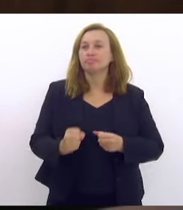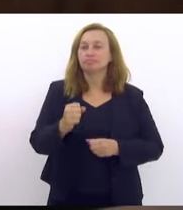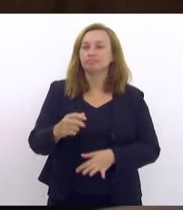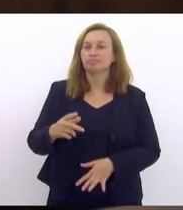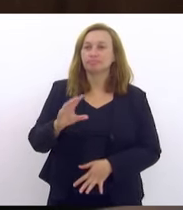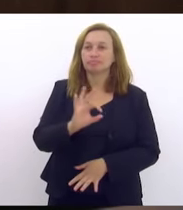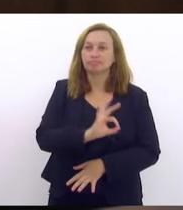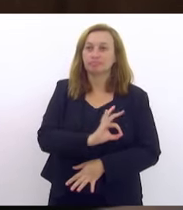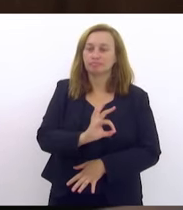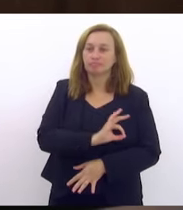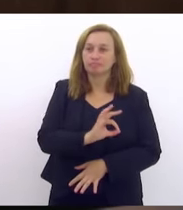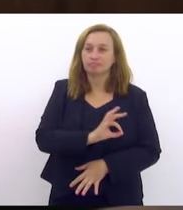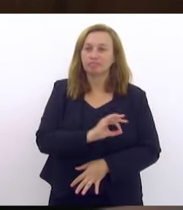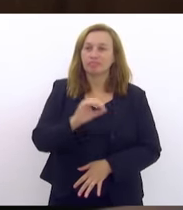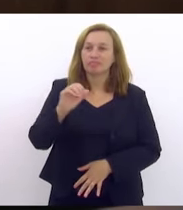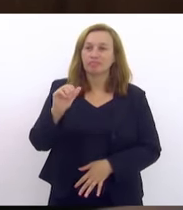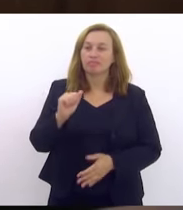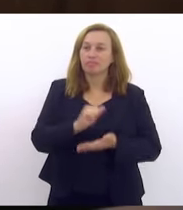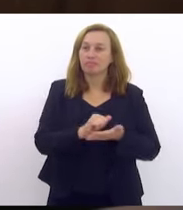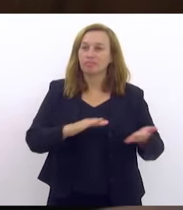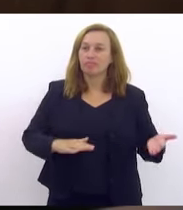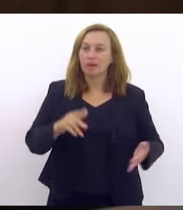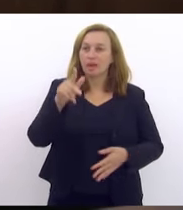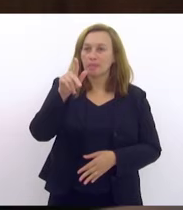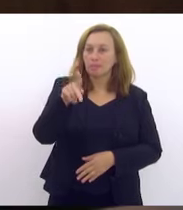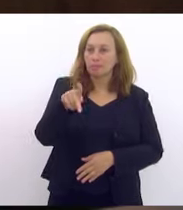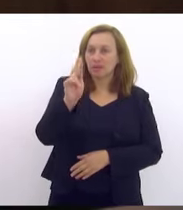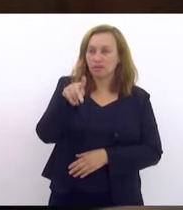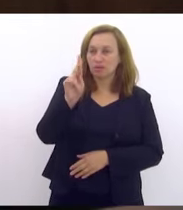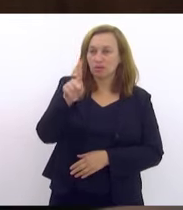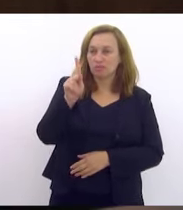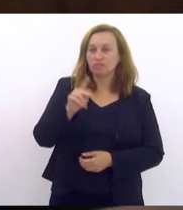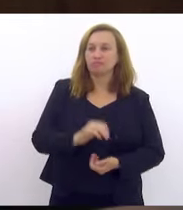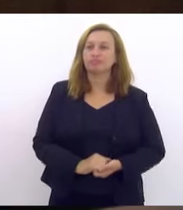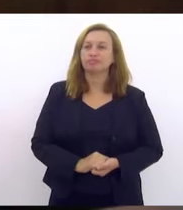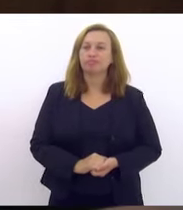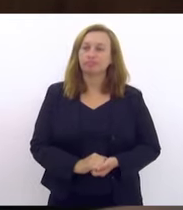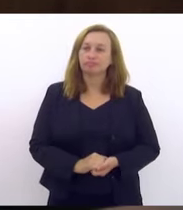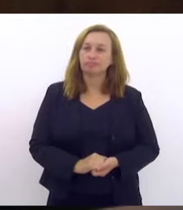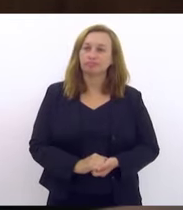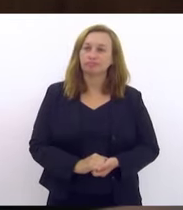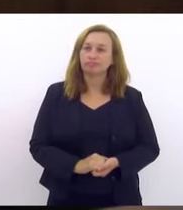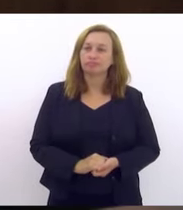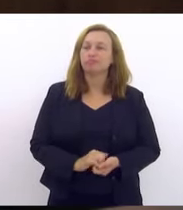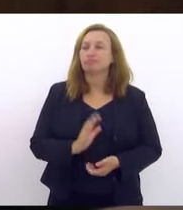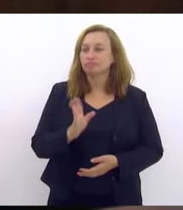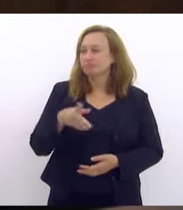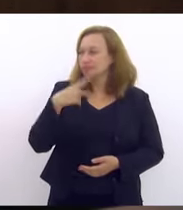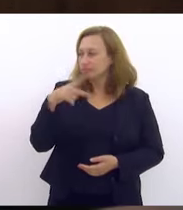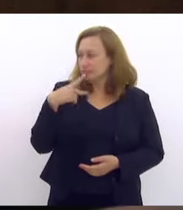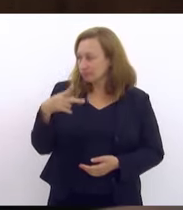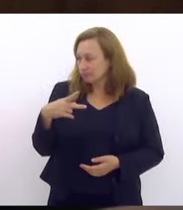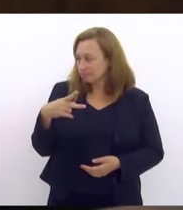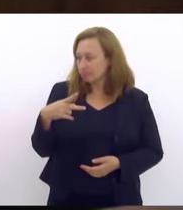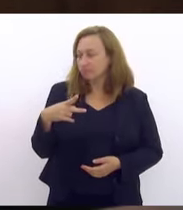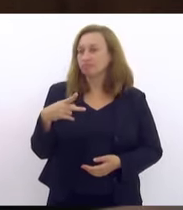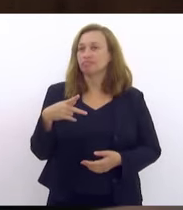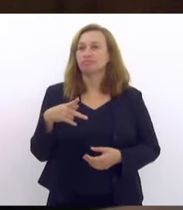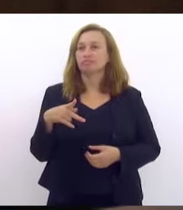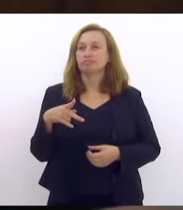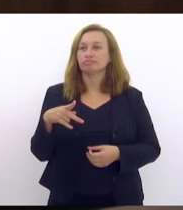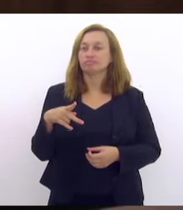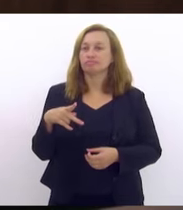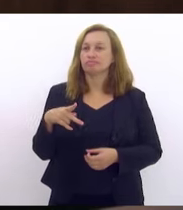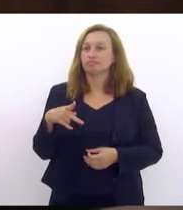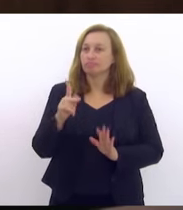atividade petrolífera, institui a taxa de controle e monitoramento. Eu já falei sobre esse projeto algumas vezes, Tia